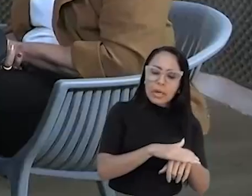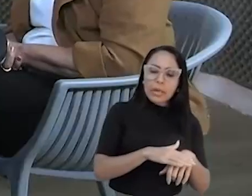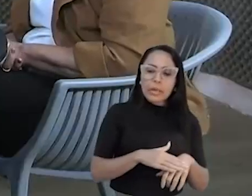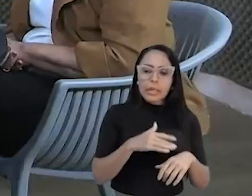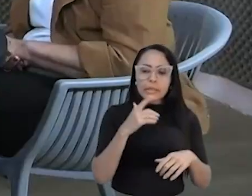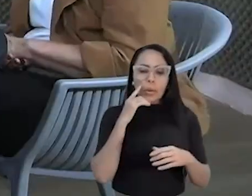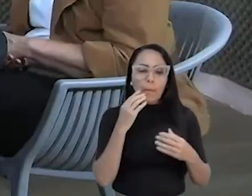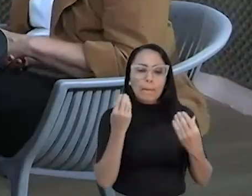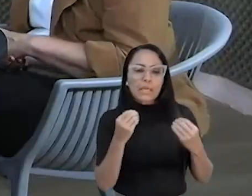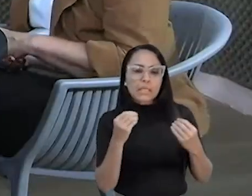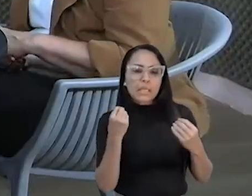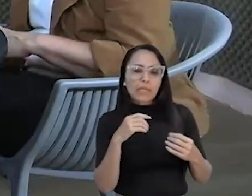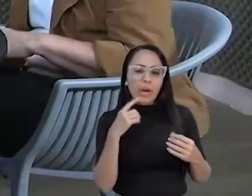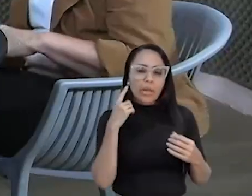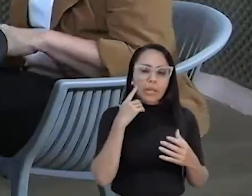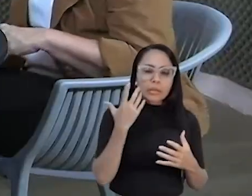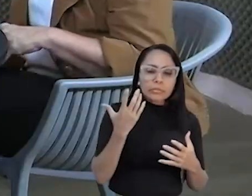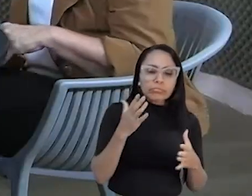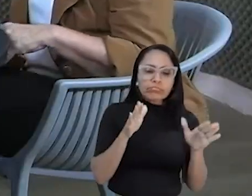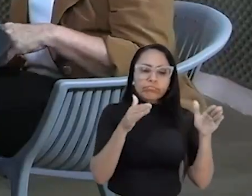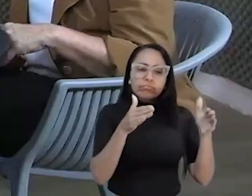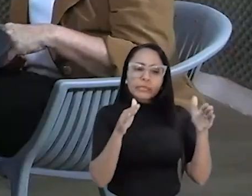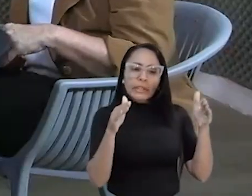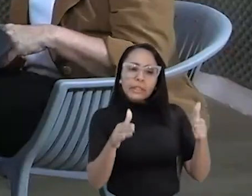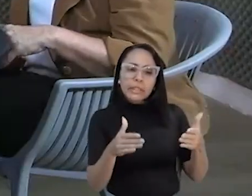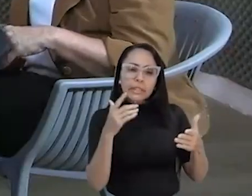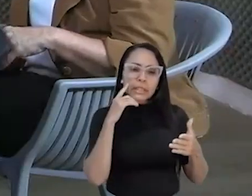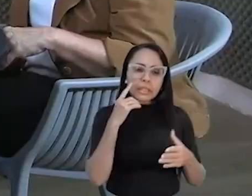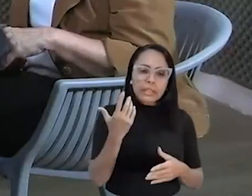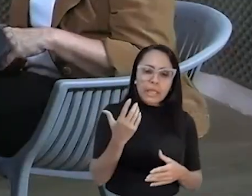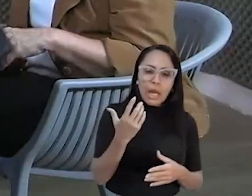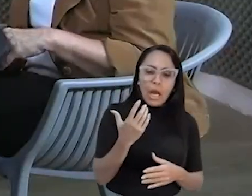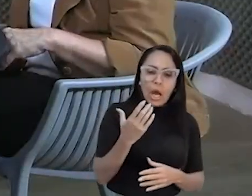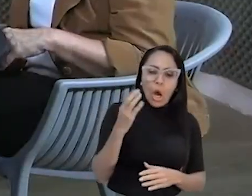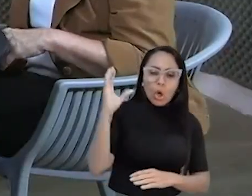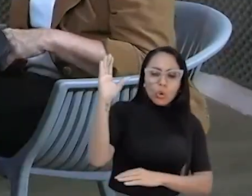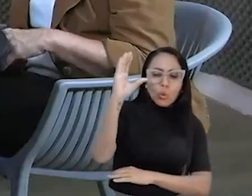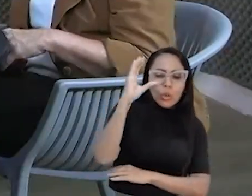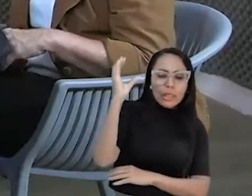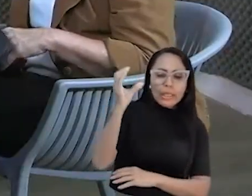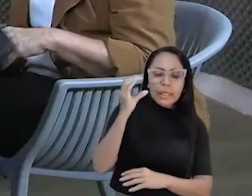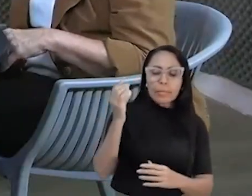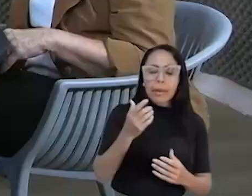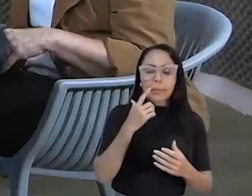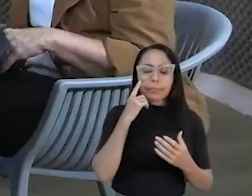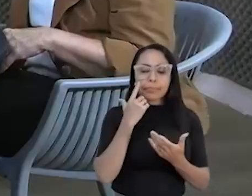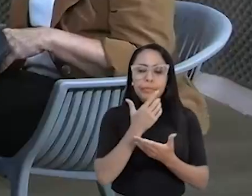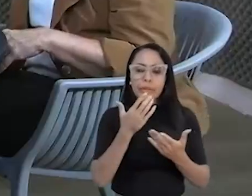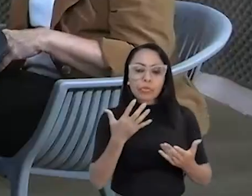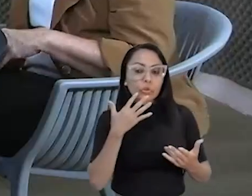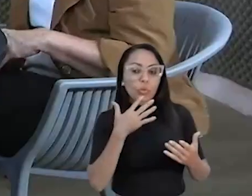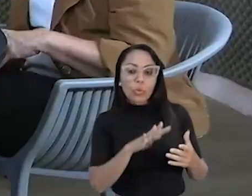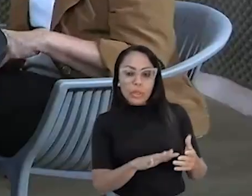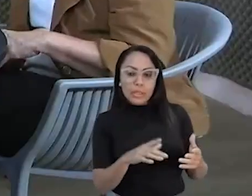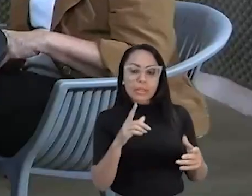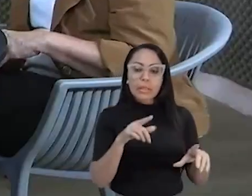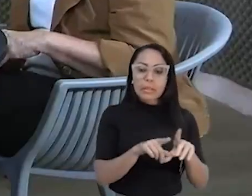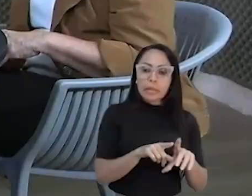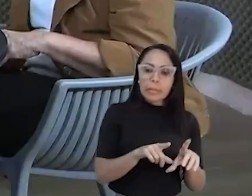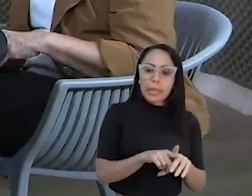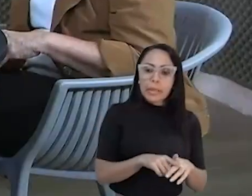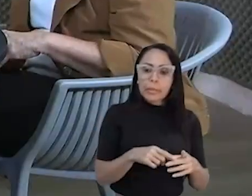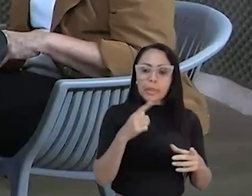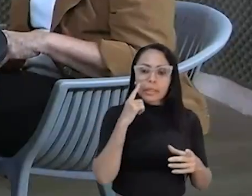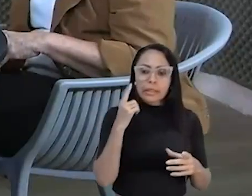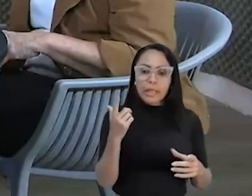no clima. Então, foi tudo intencional. Ou seja, para quem não conhece tanto, pode parecer, estou me sentindo tão bem, é porque